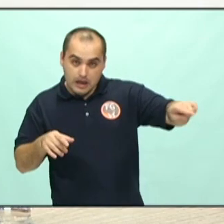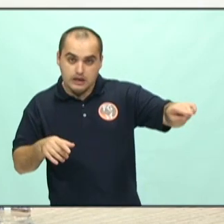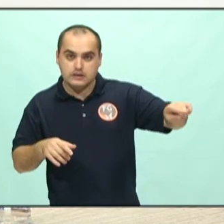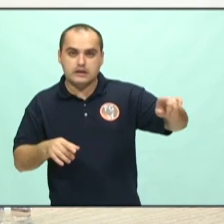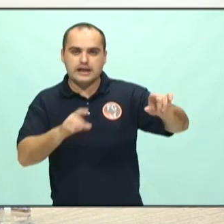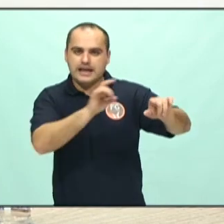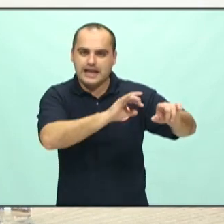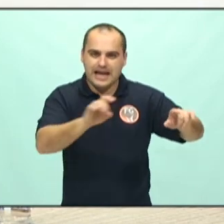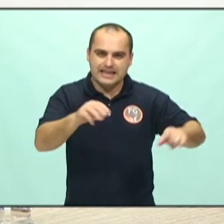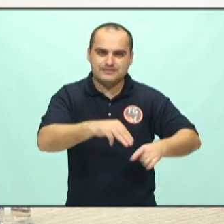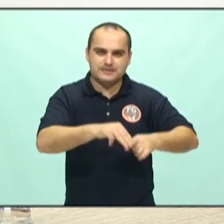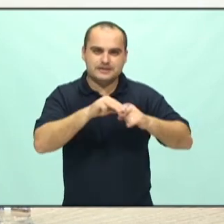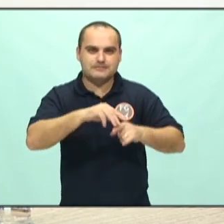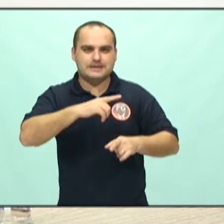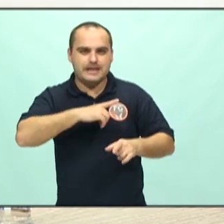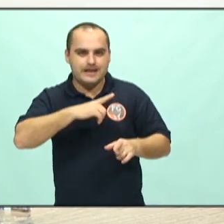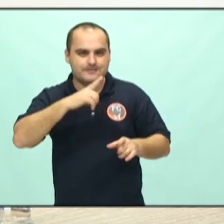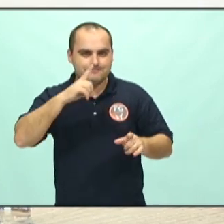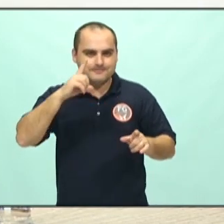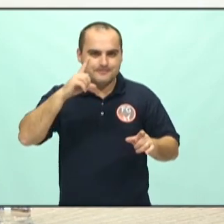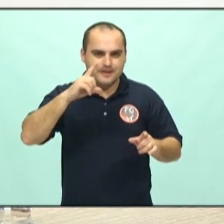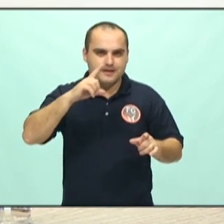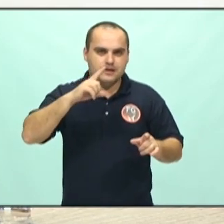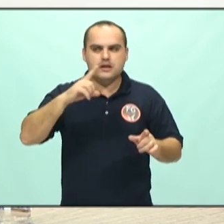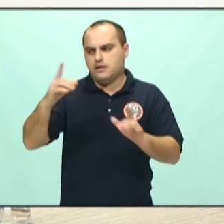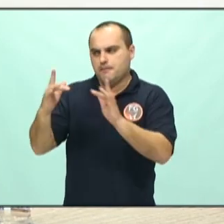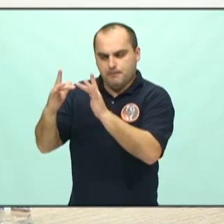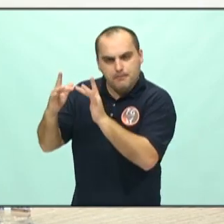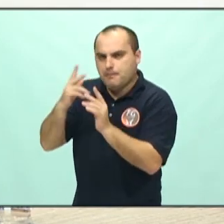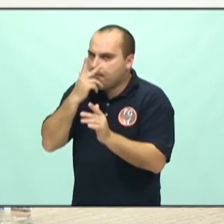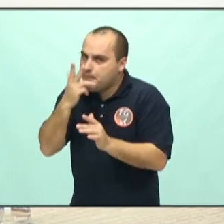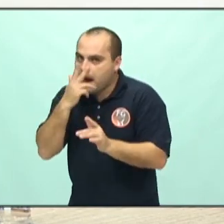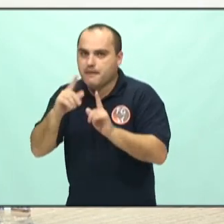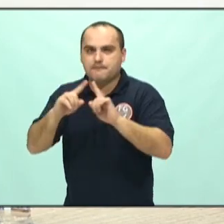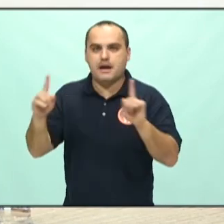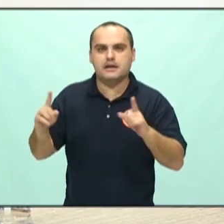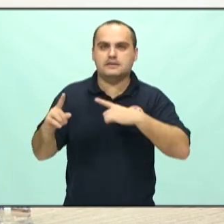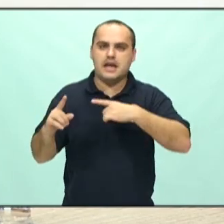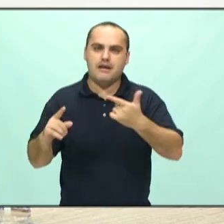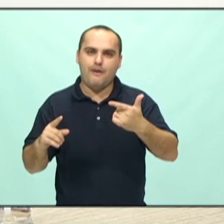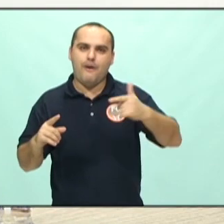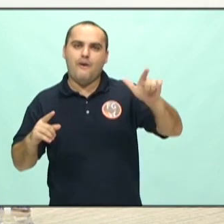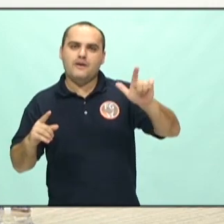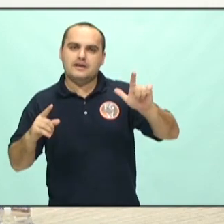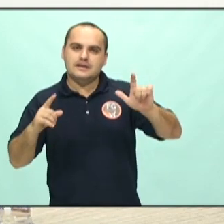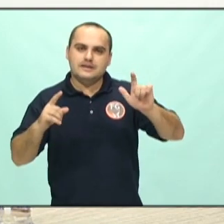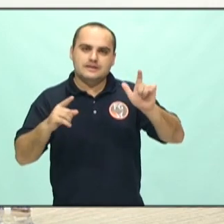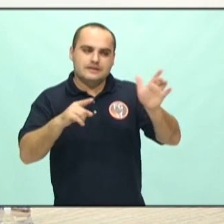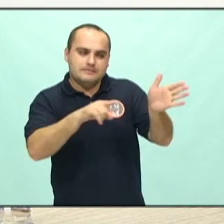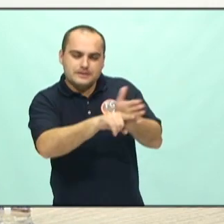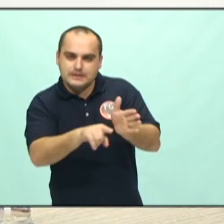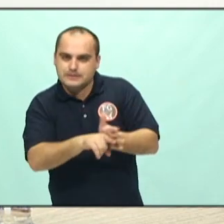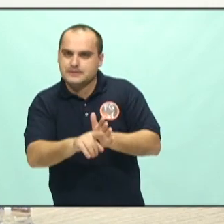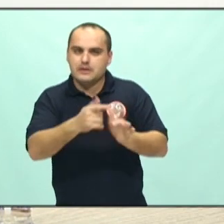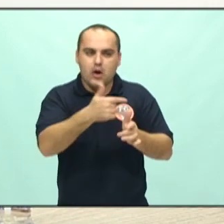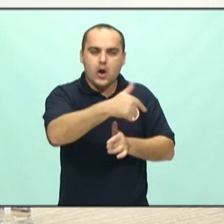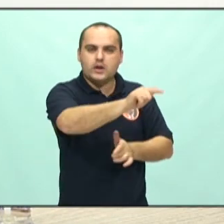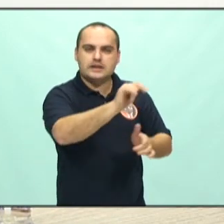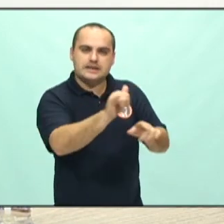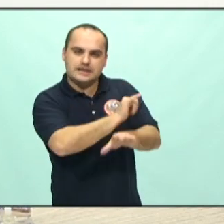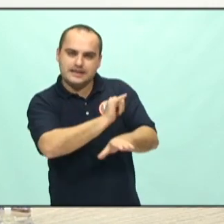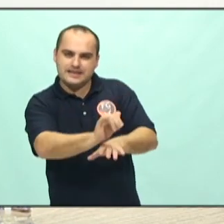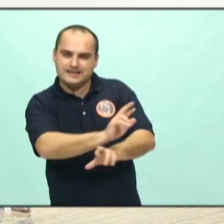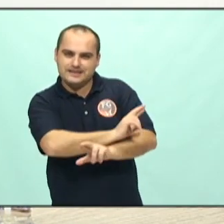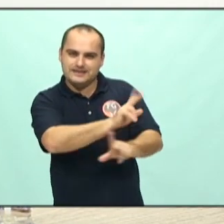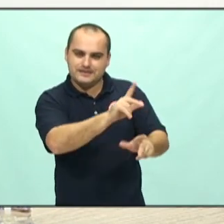sua complexidade muito diferente, tem semelhanças, mas tem situações totalmente diversas, né? E esse é o lado ruim,